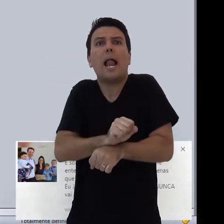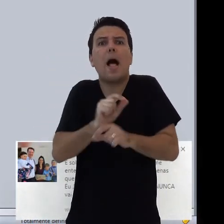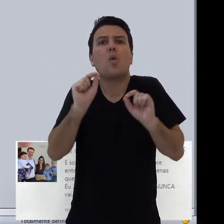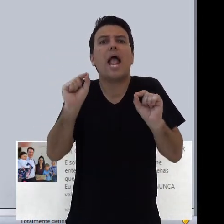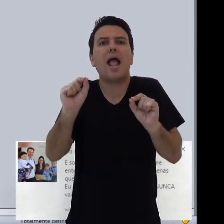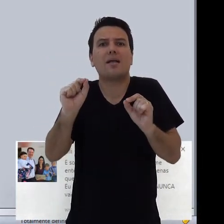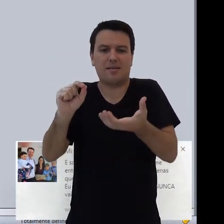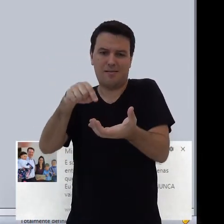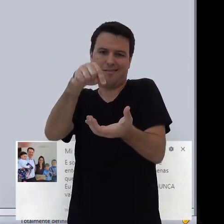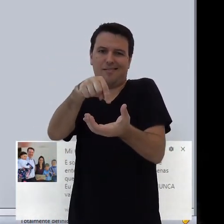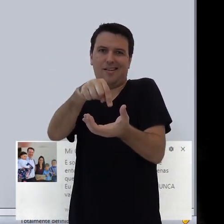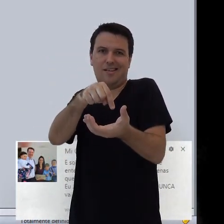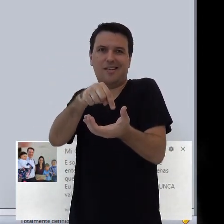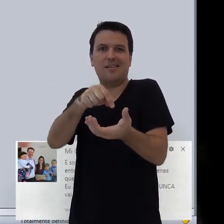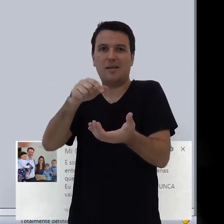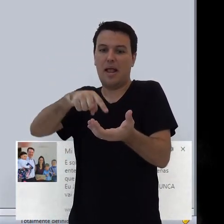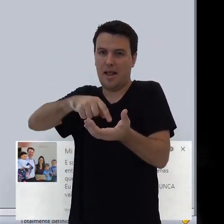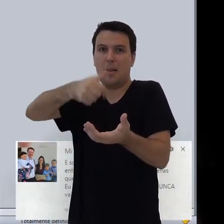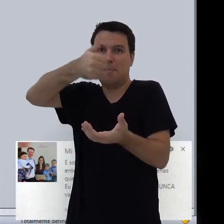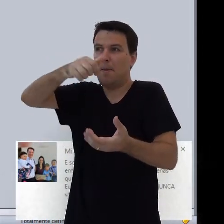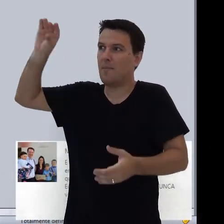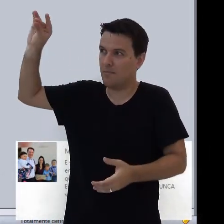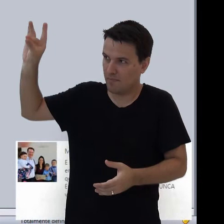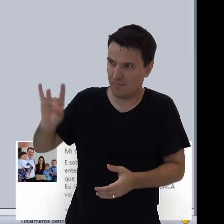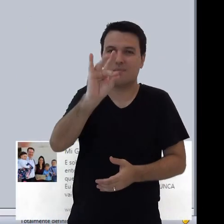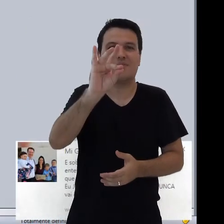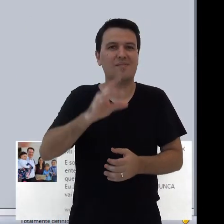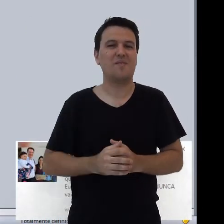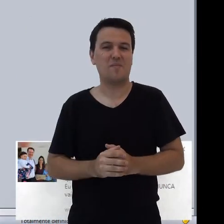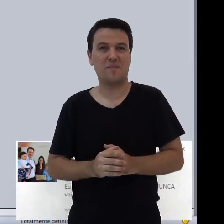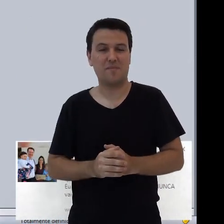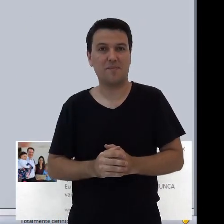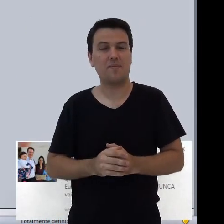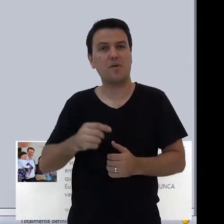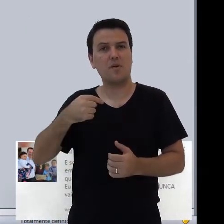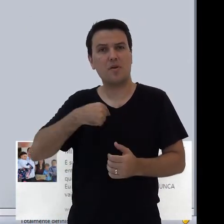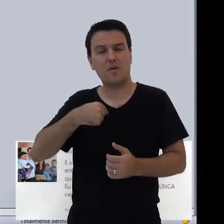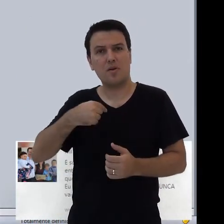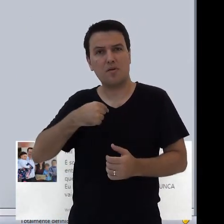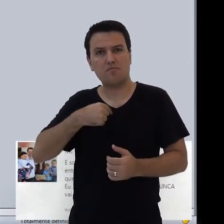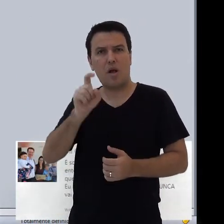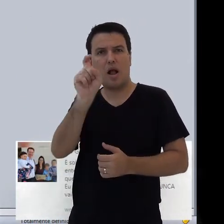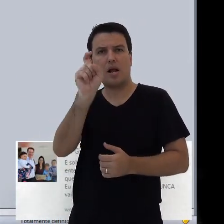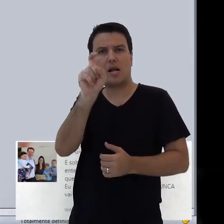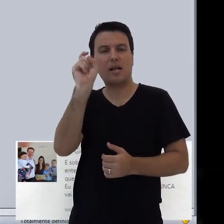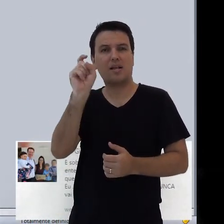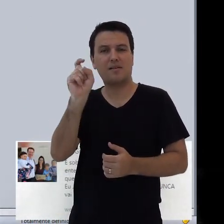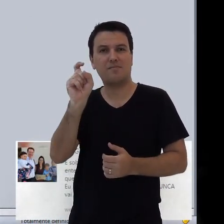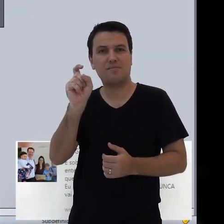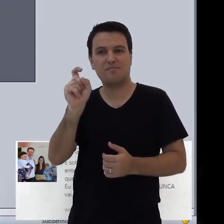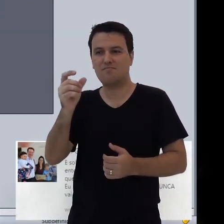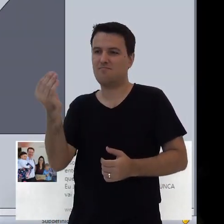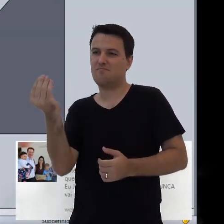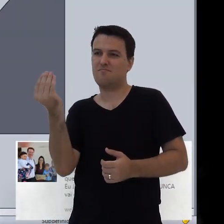que fique fixo? A rampa. Então eu vou clicar aqui em rampa, ó, selecionando aqui em azul, e vou simplesmente dar um clique aqui na